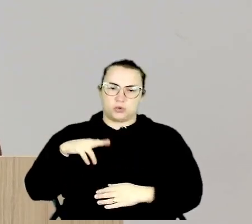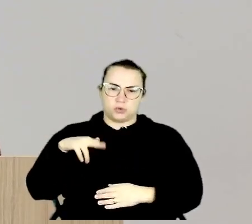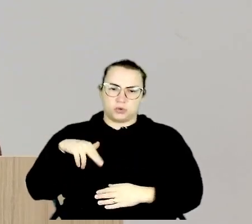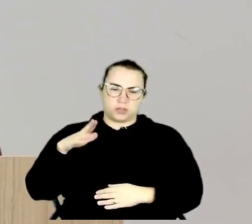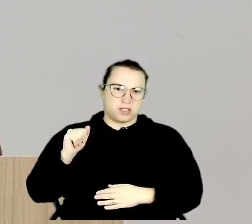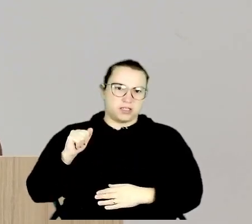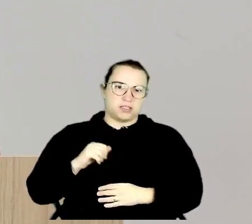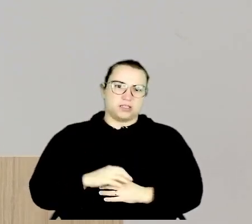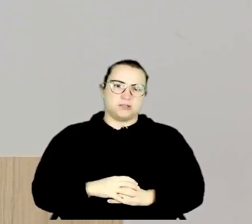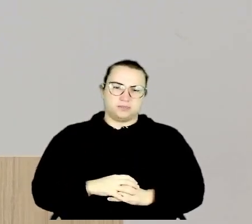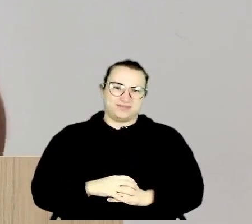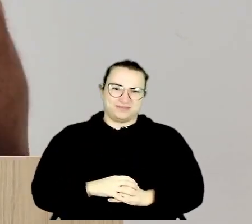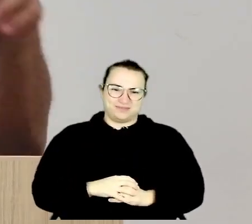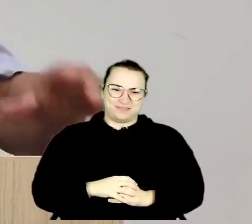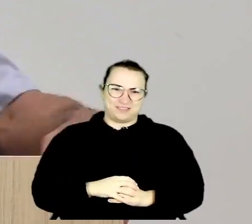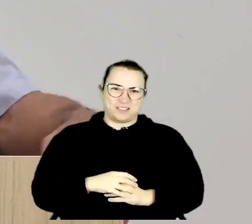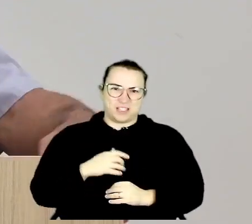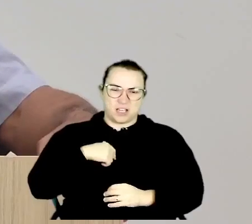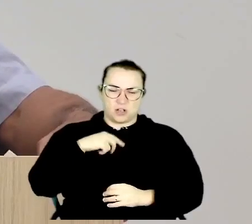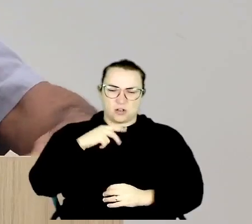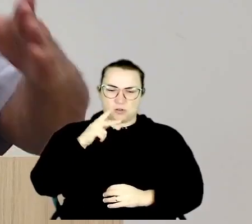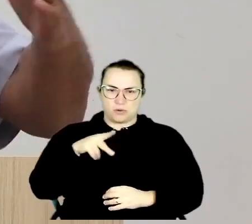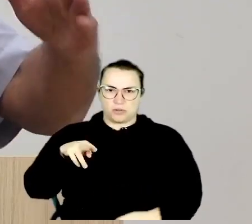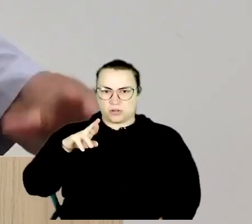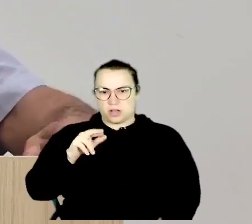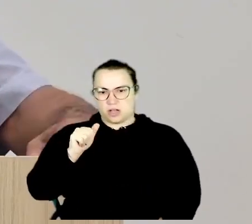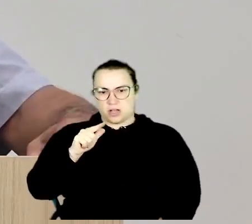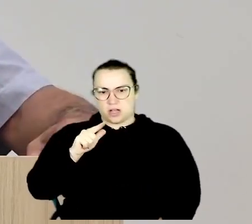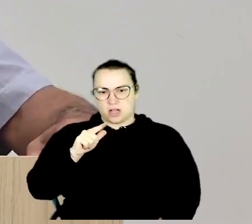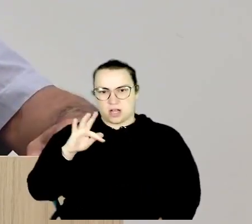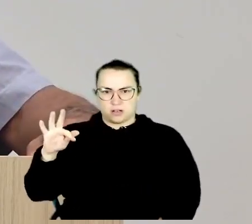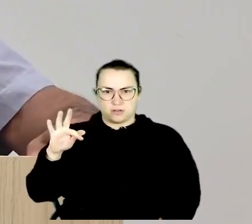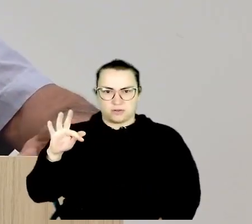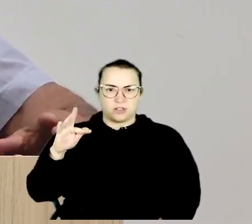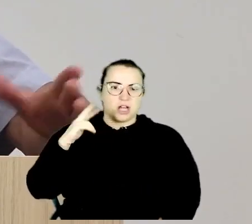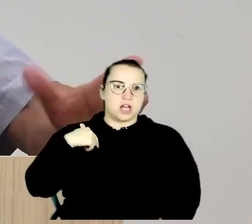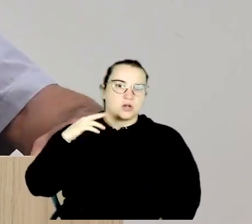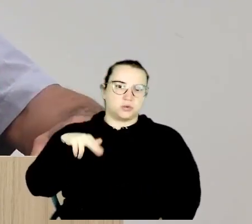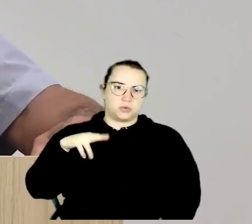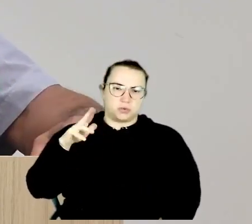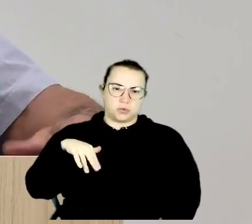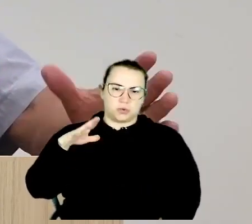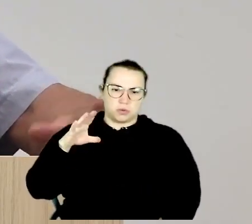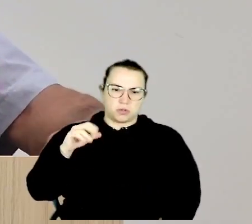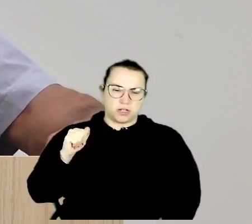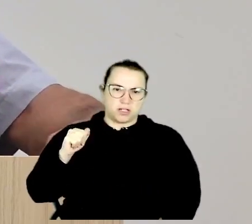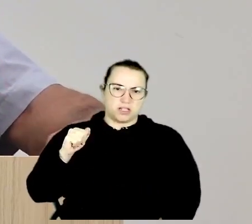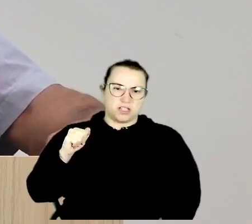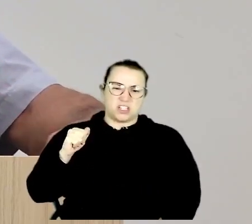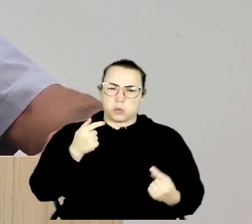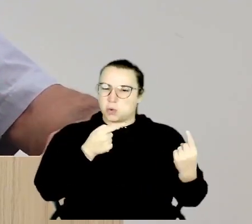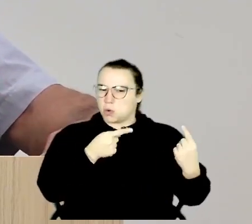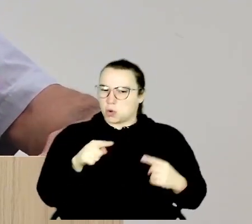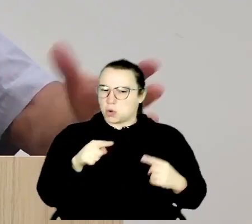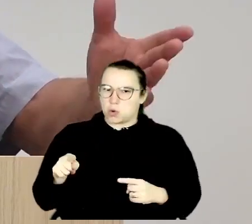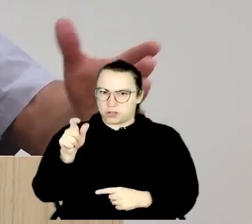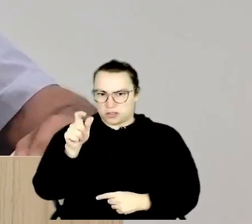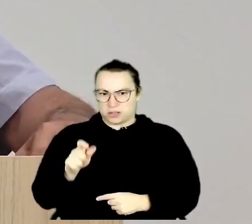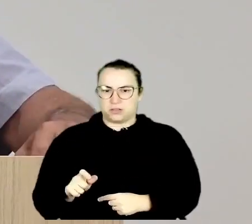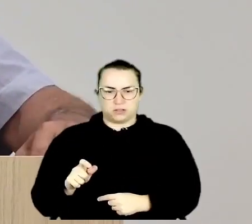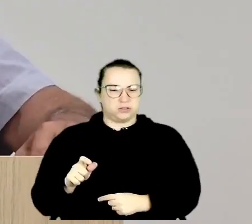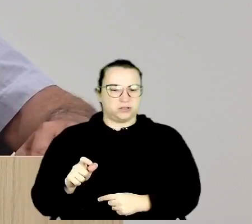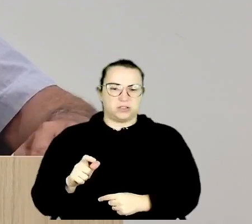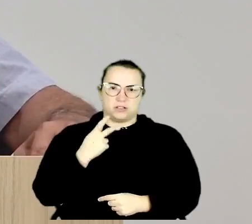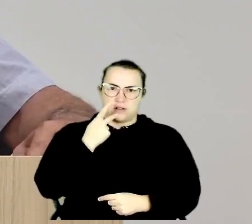Ralph, professor Ralph, jamais vou aqui querer denegrir ou falar mal da tua pessoa